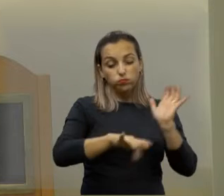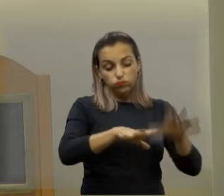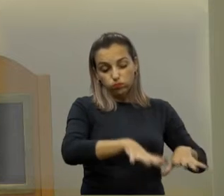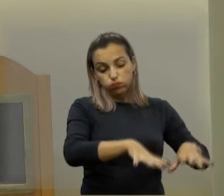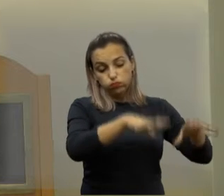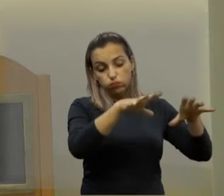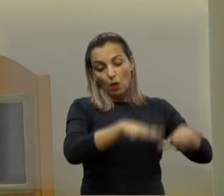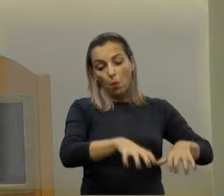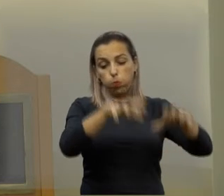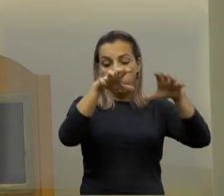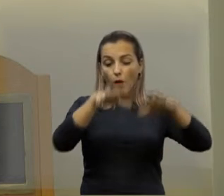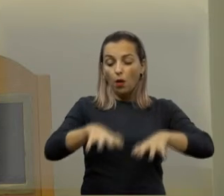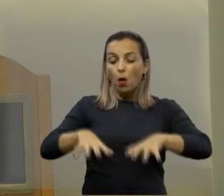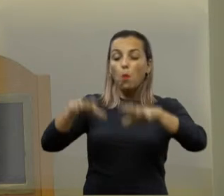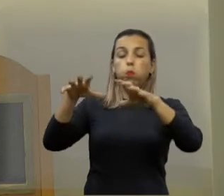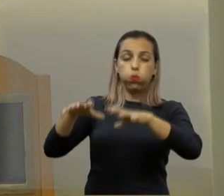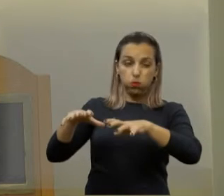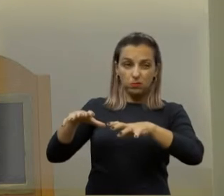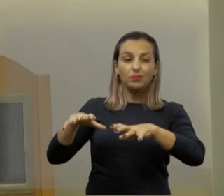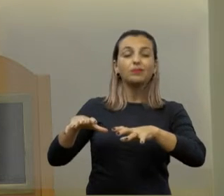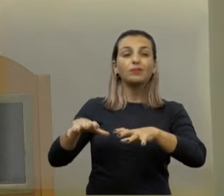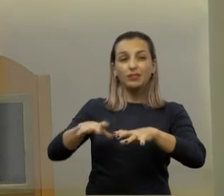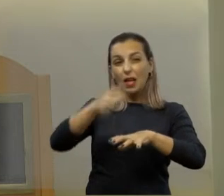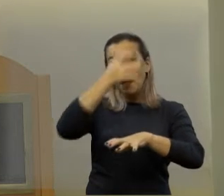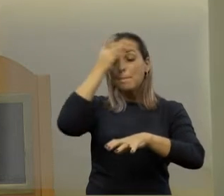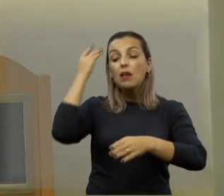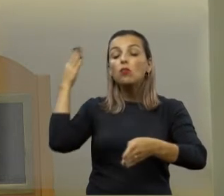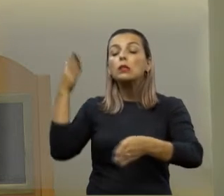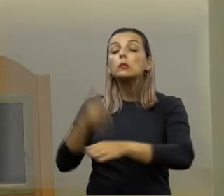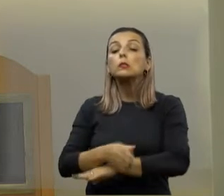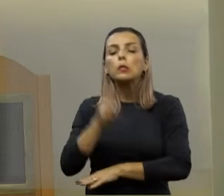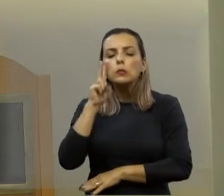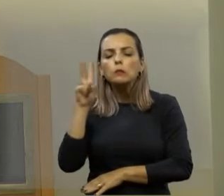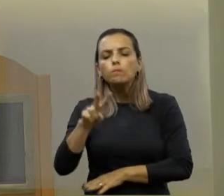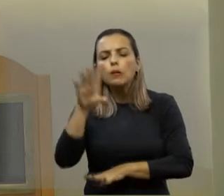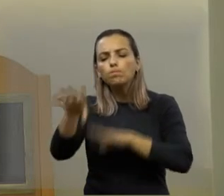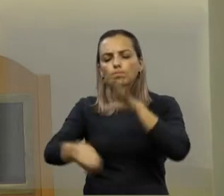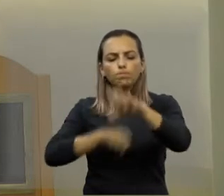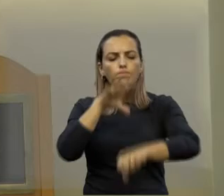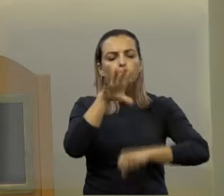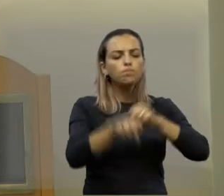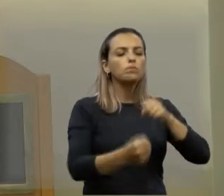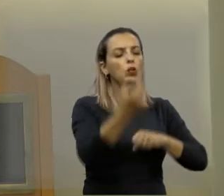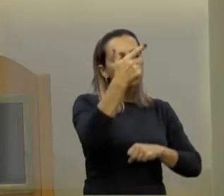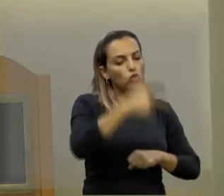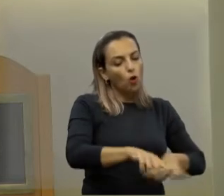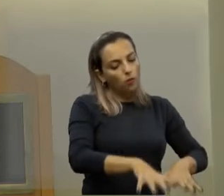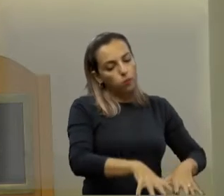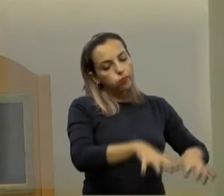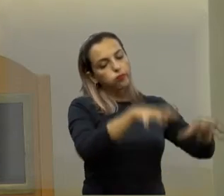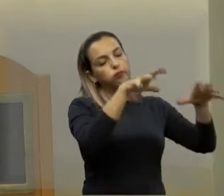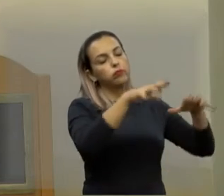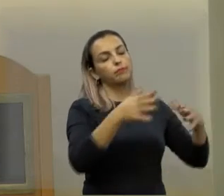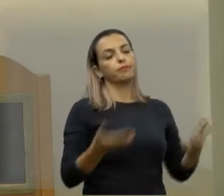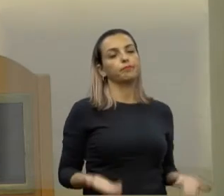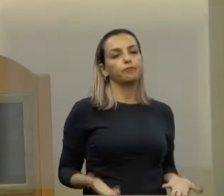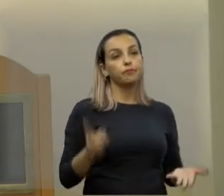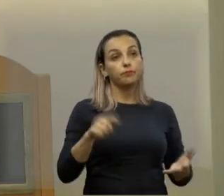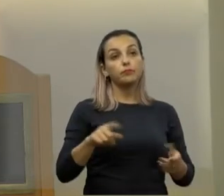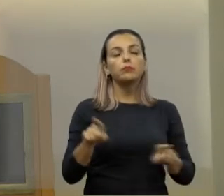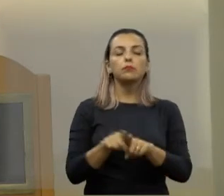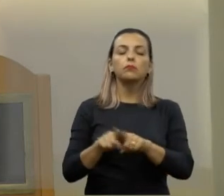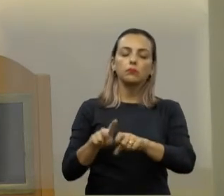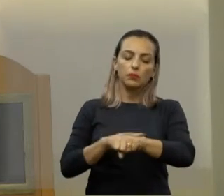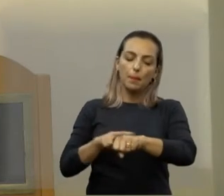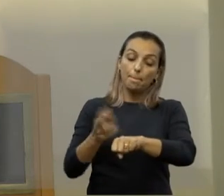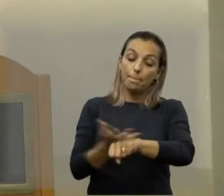as coisas lá vai deixando várias pessoas lá aí a Prefeitura vai retirar depois novamente e outra coisa a gente é o mata o